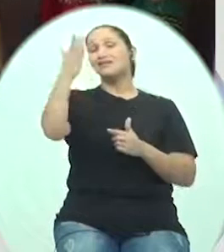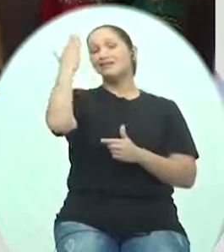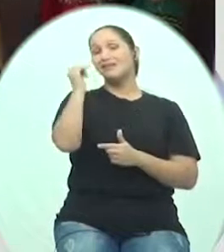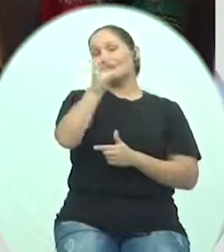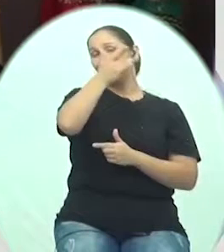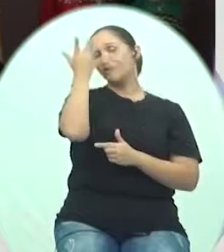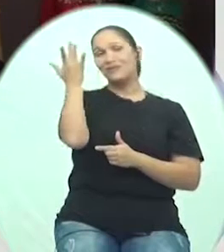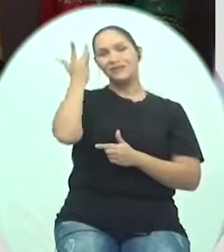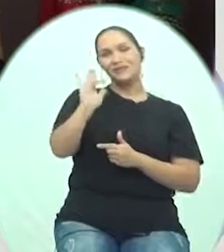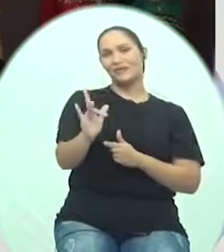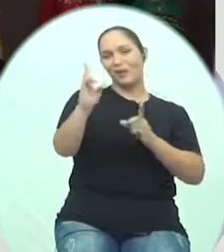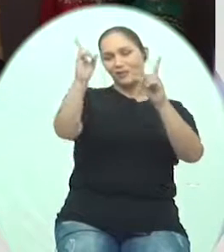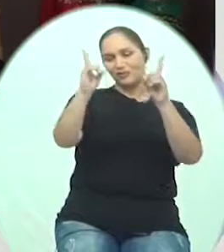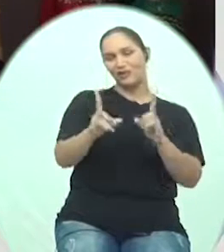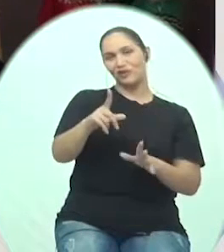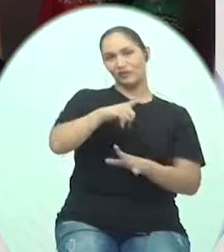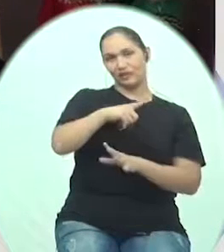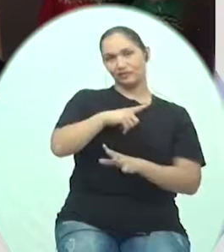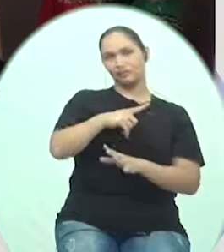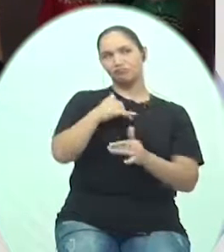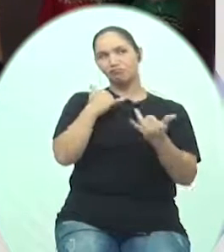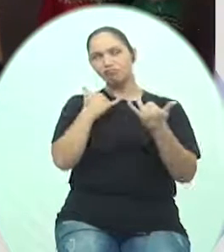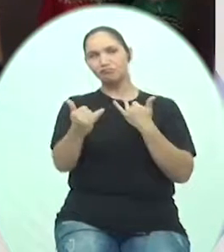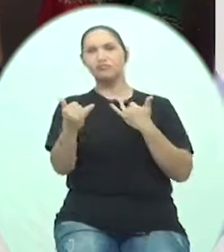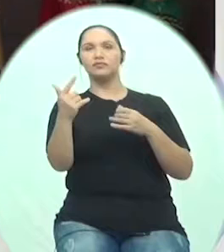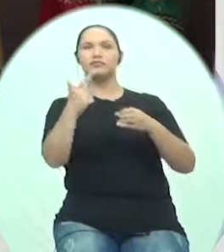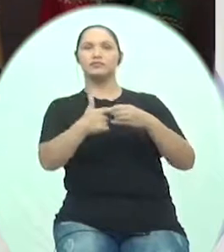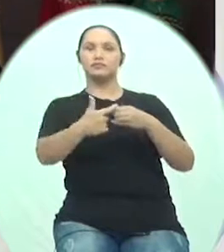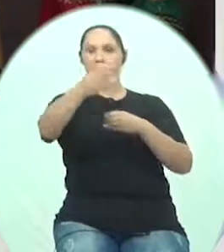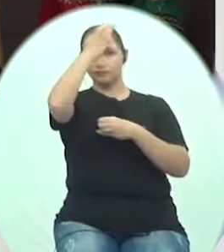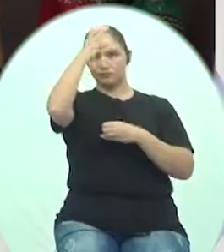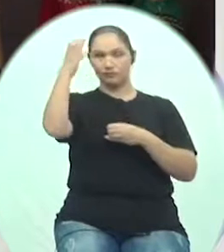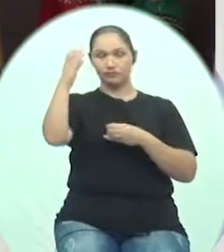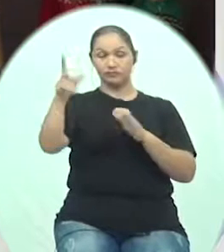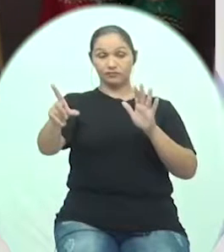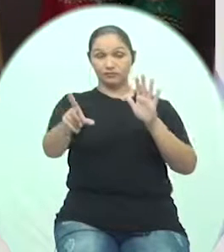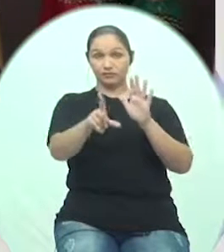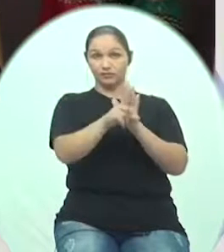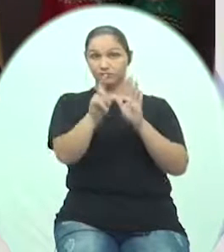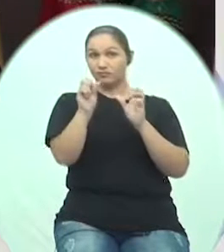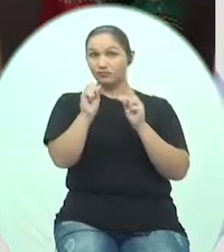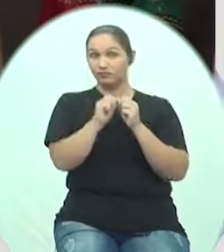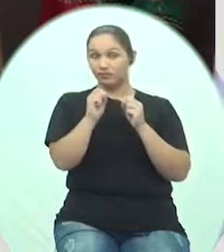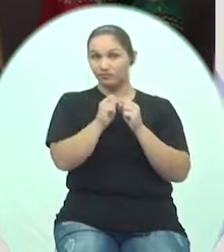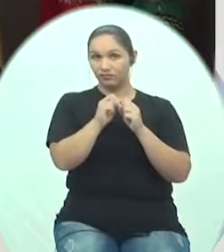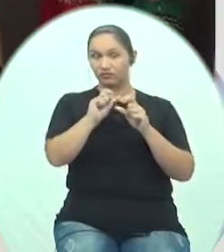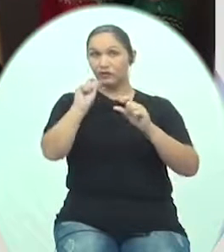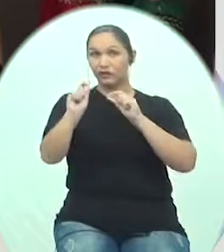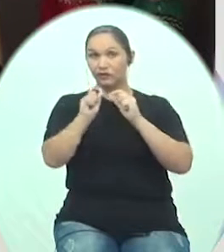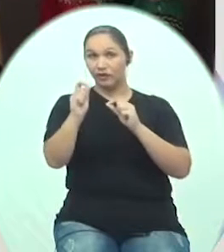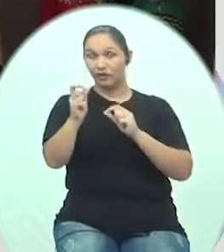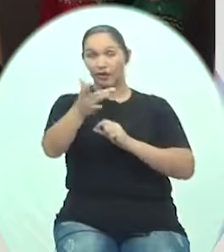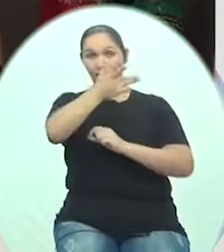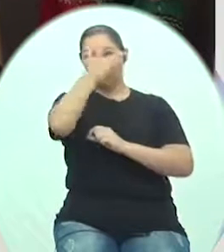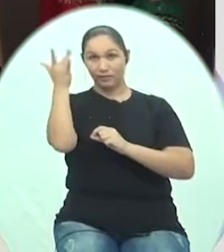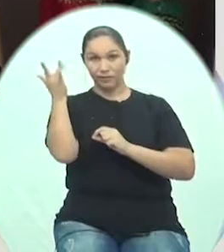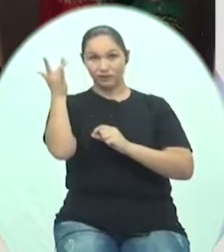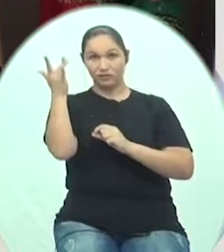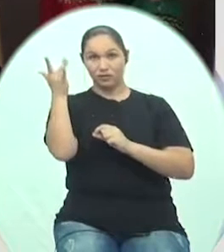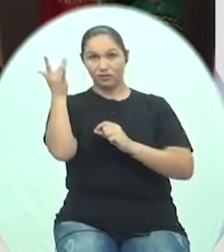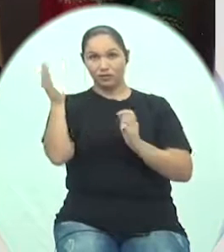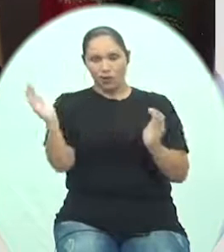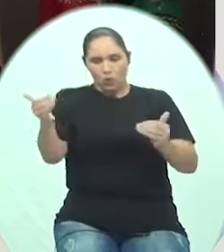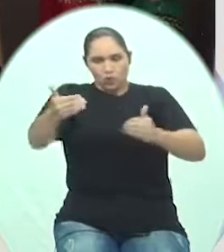nós vimos que por exemplo aqui em cruma nós fizemos uma lei Aonde a pessoa que tem os autistas tem